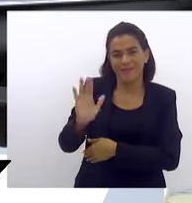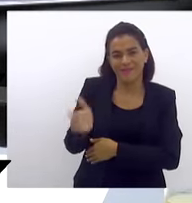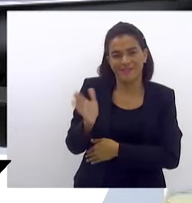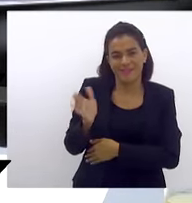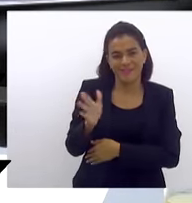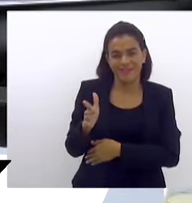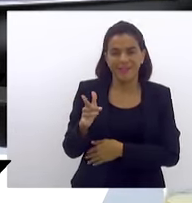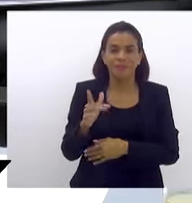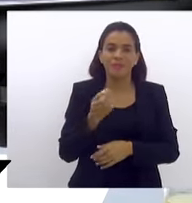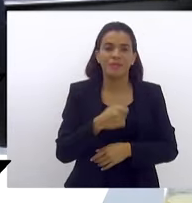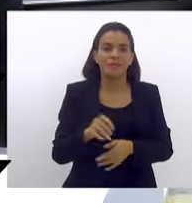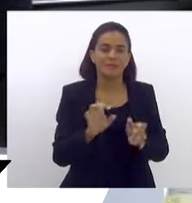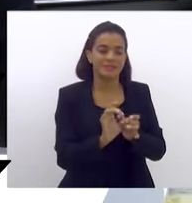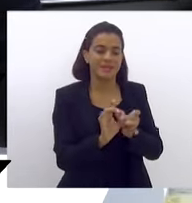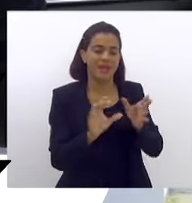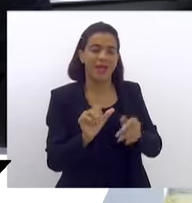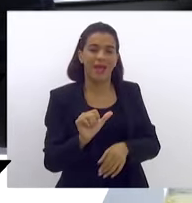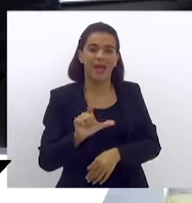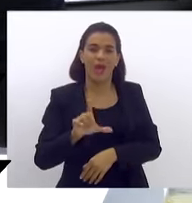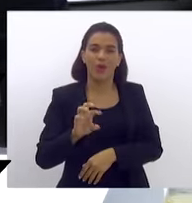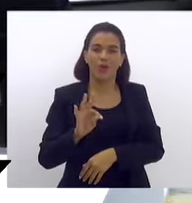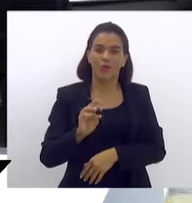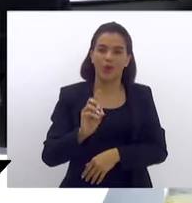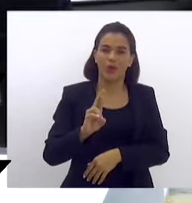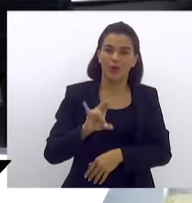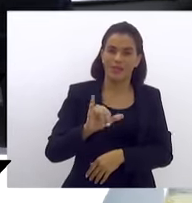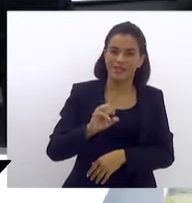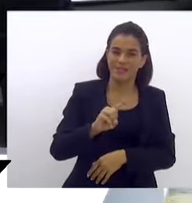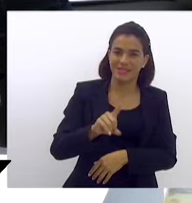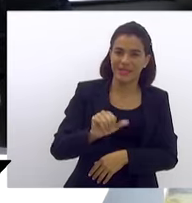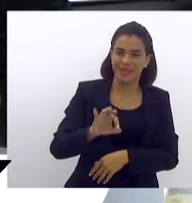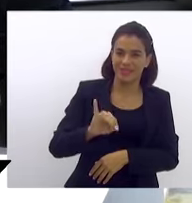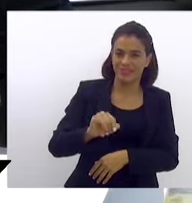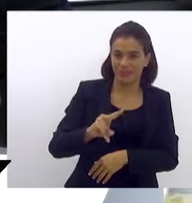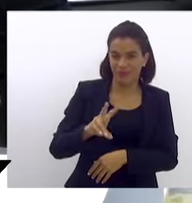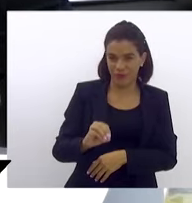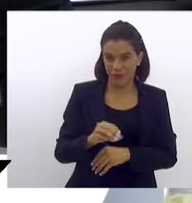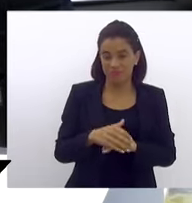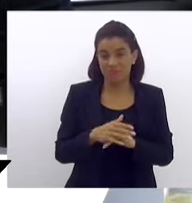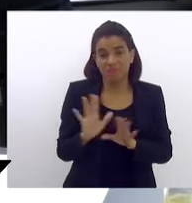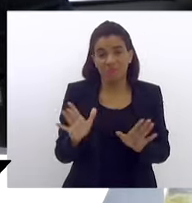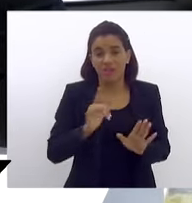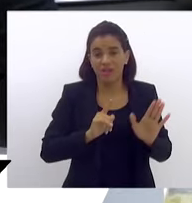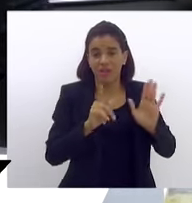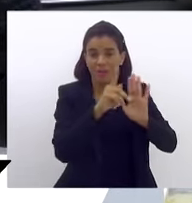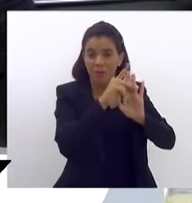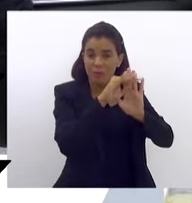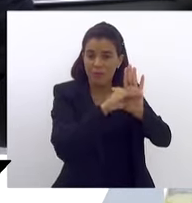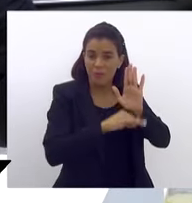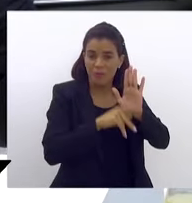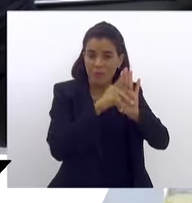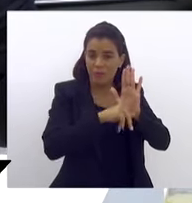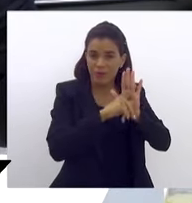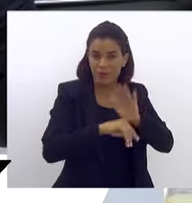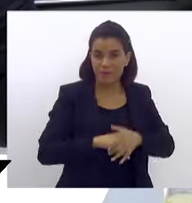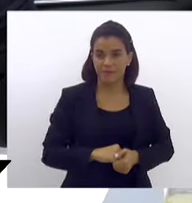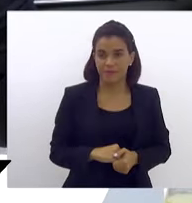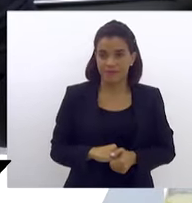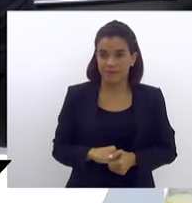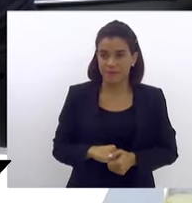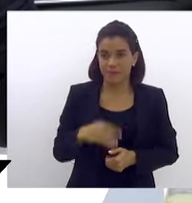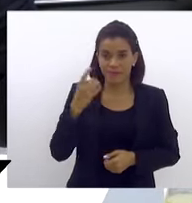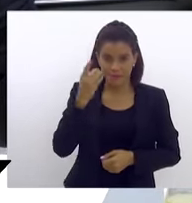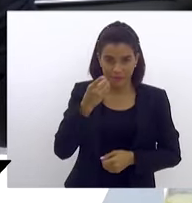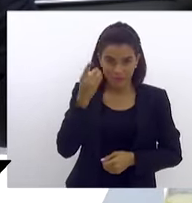então não precisa ser autorizativo vira cria o programa e o programa tá lá Deputado